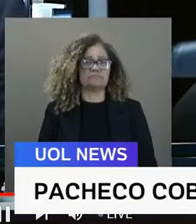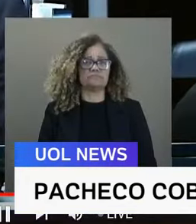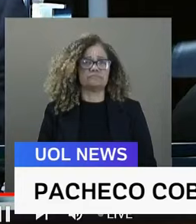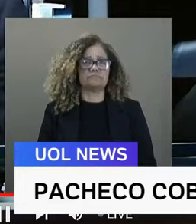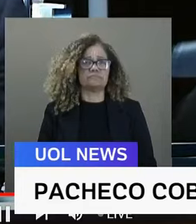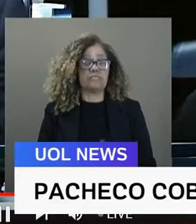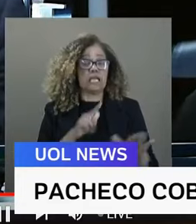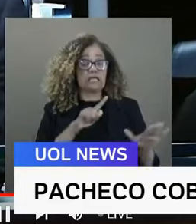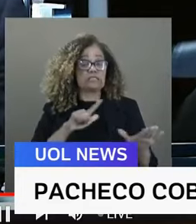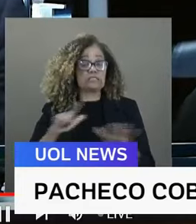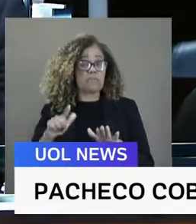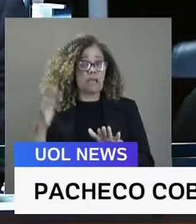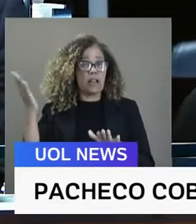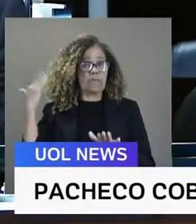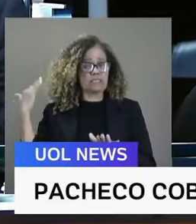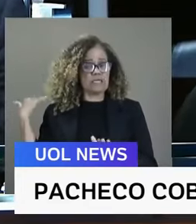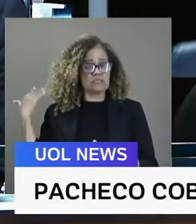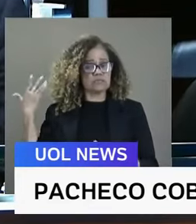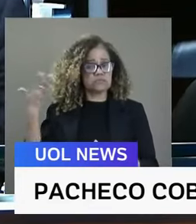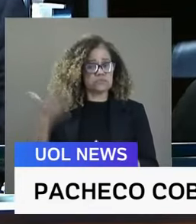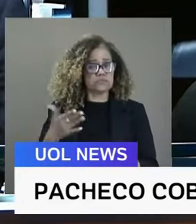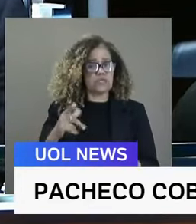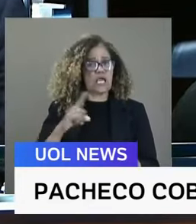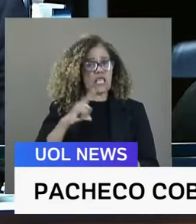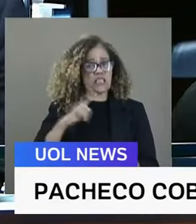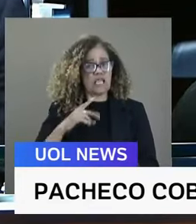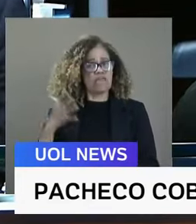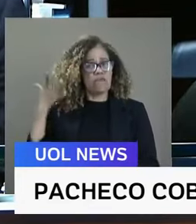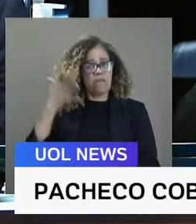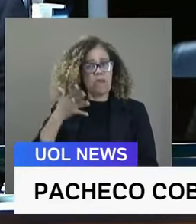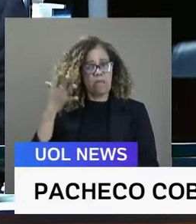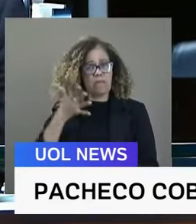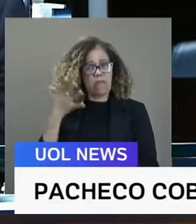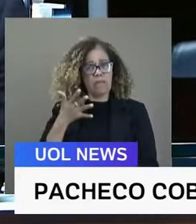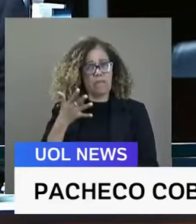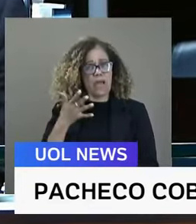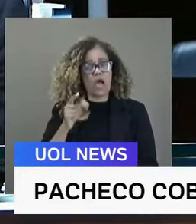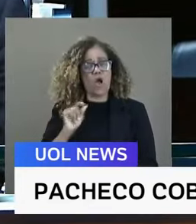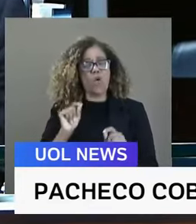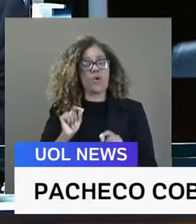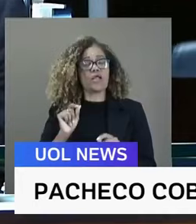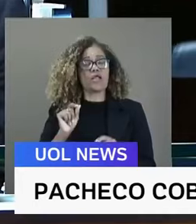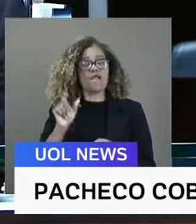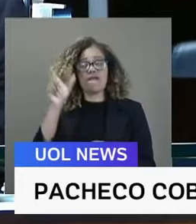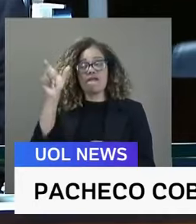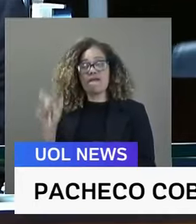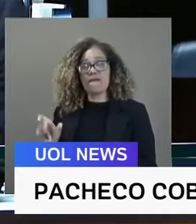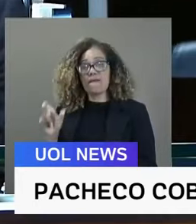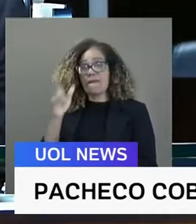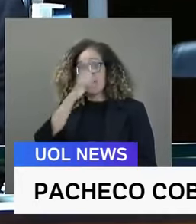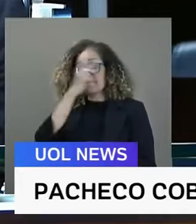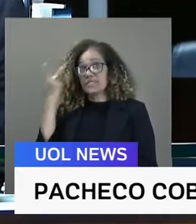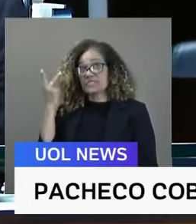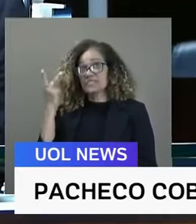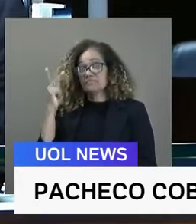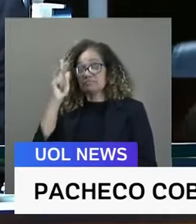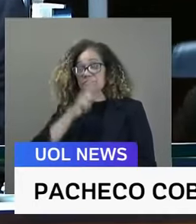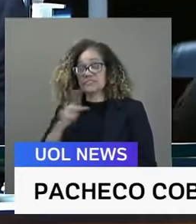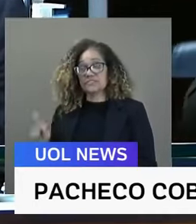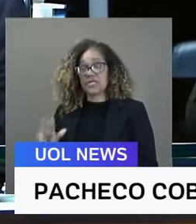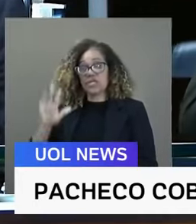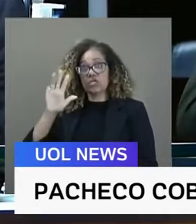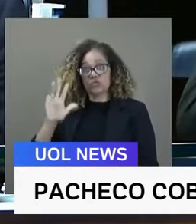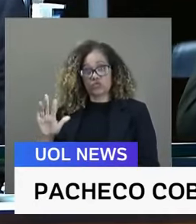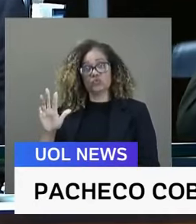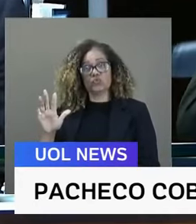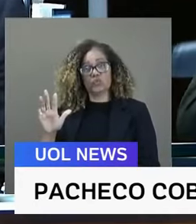Na semana nós tivemos uma grande repercussão acerca da fala do senhor presidente da República, Luiz